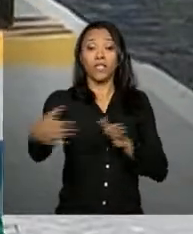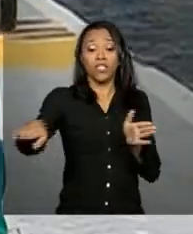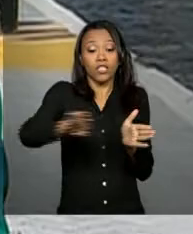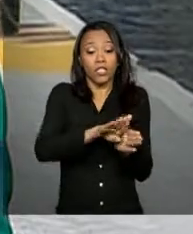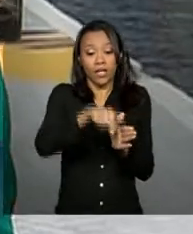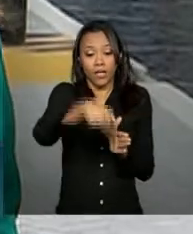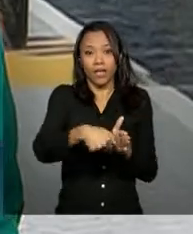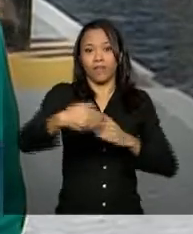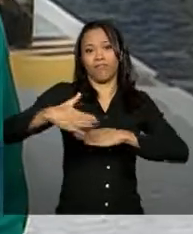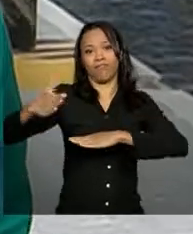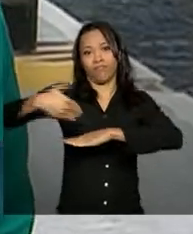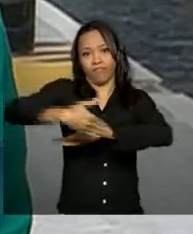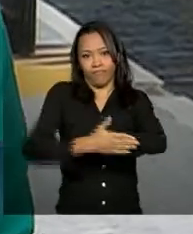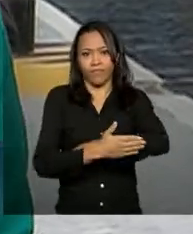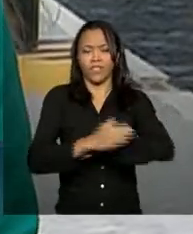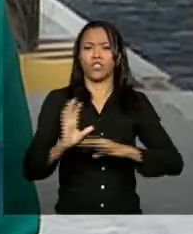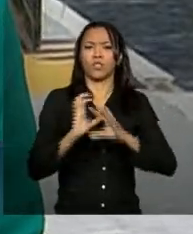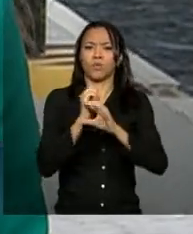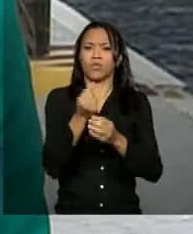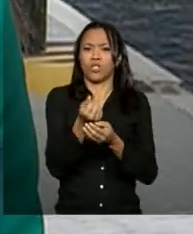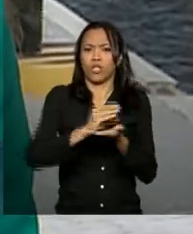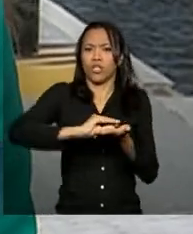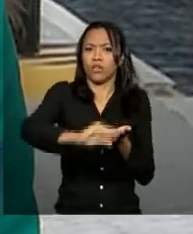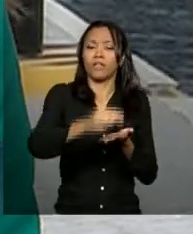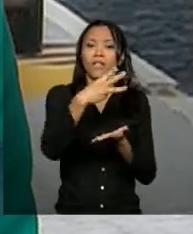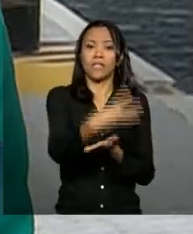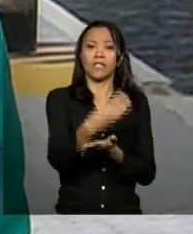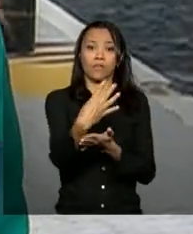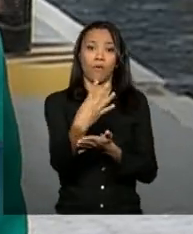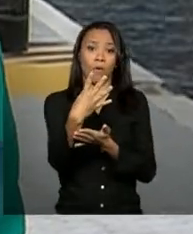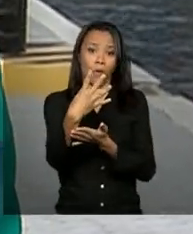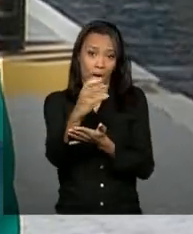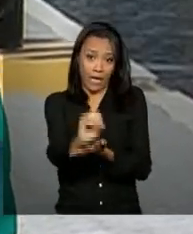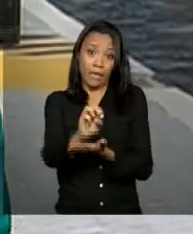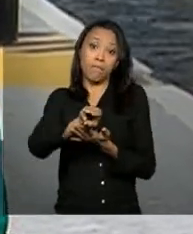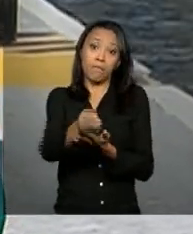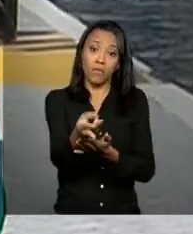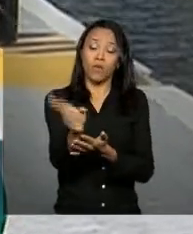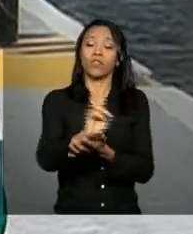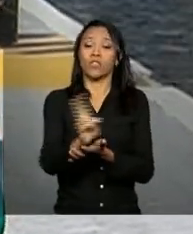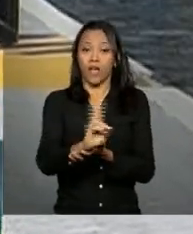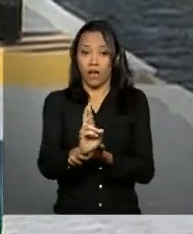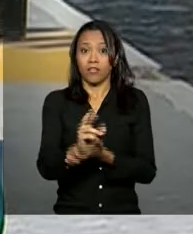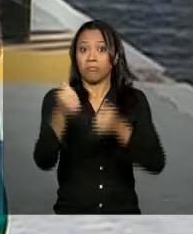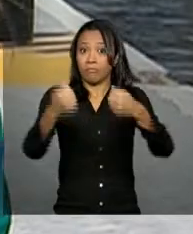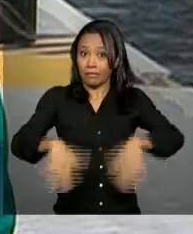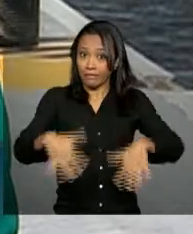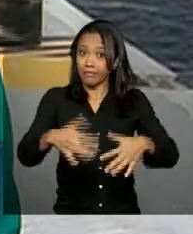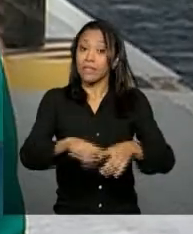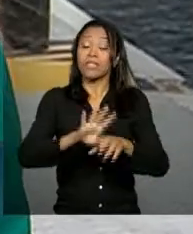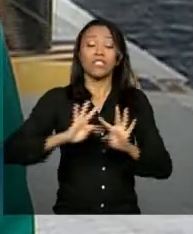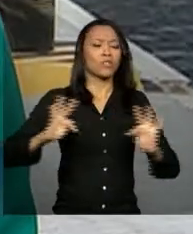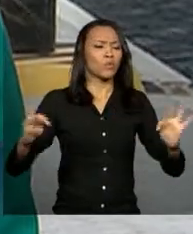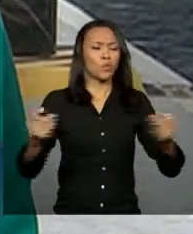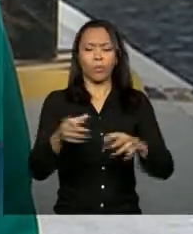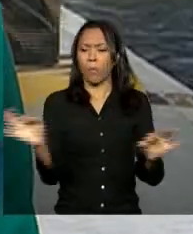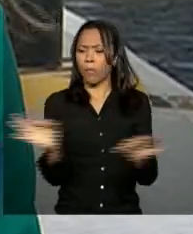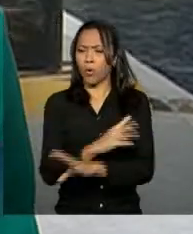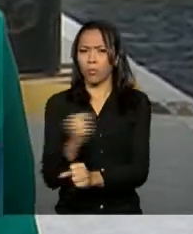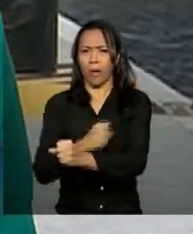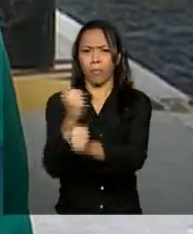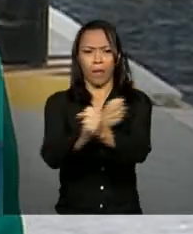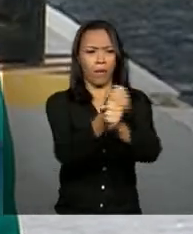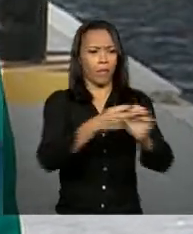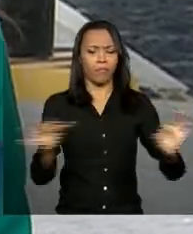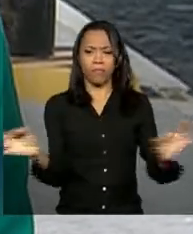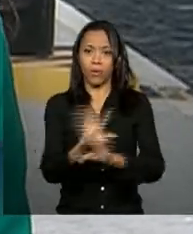é um investimento de 340 milhões de reais a expectativa é que depois de todas essas obras prontas aqui